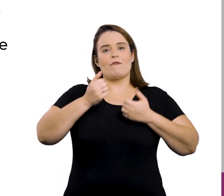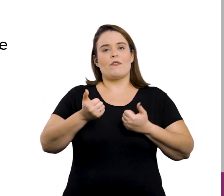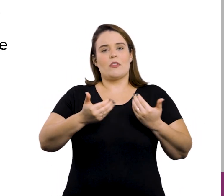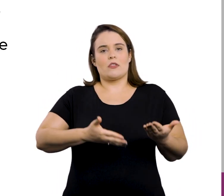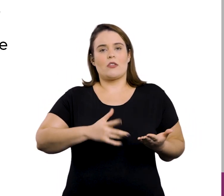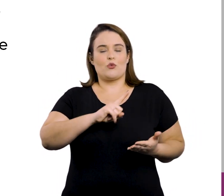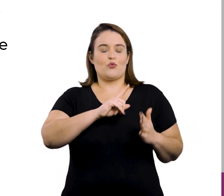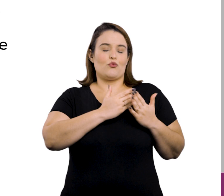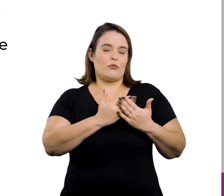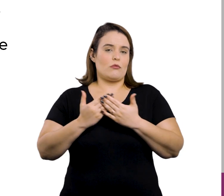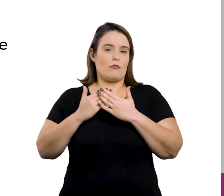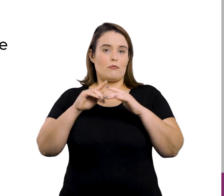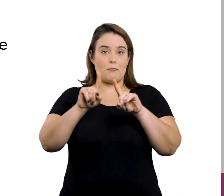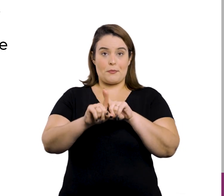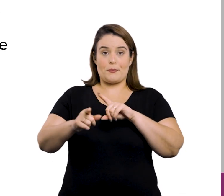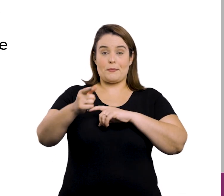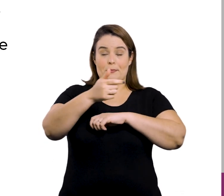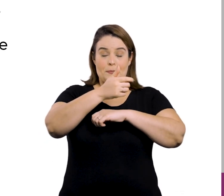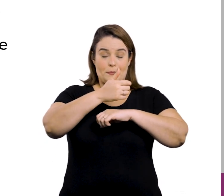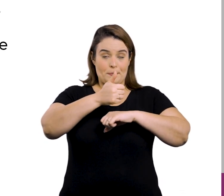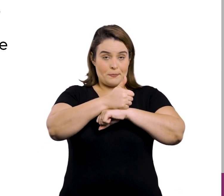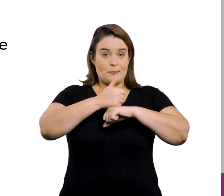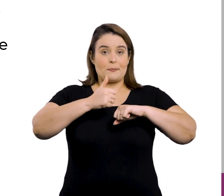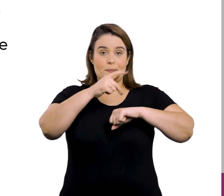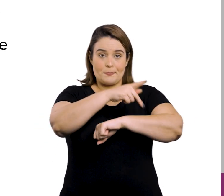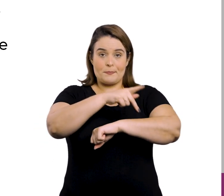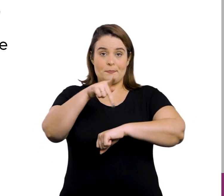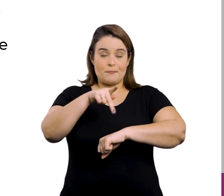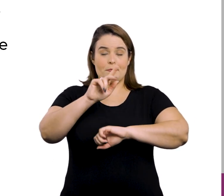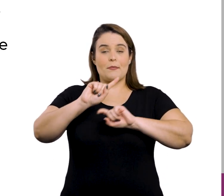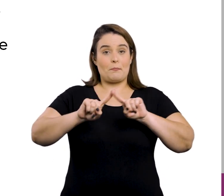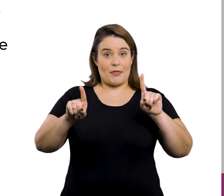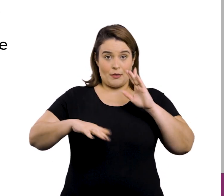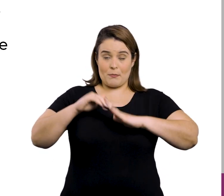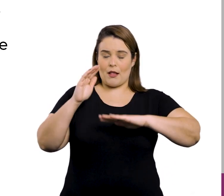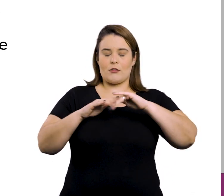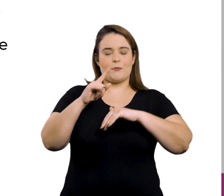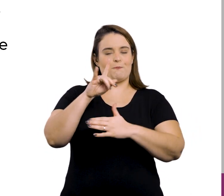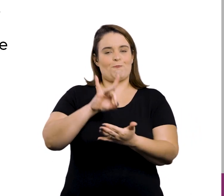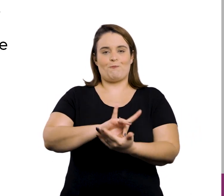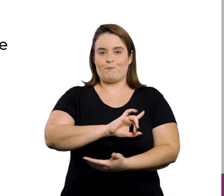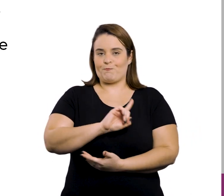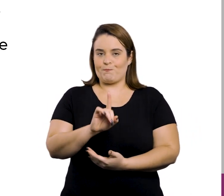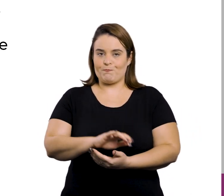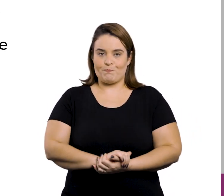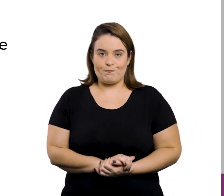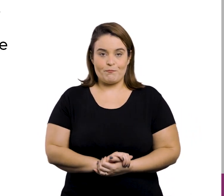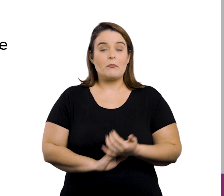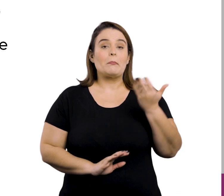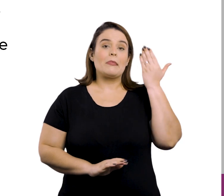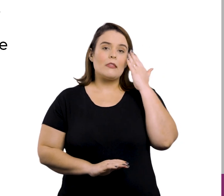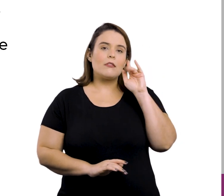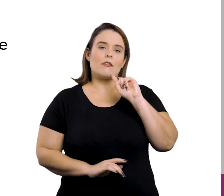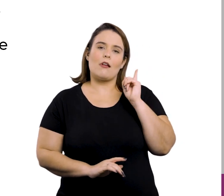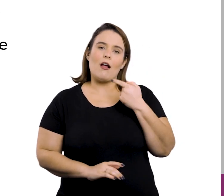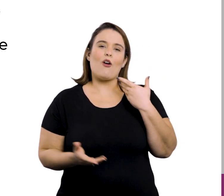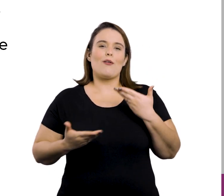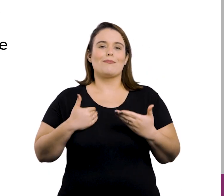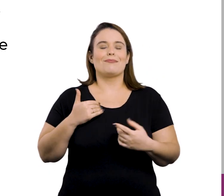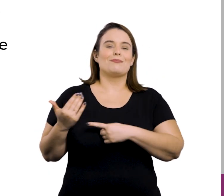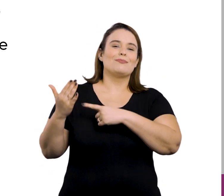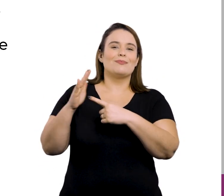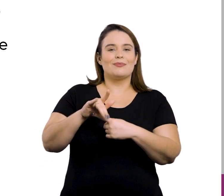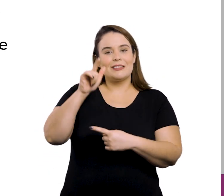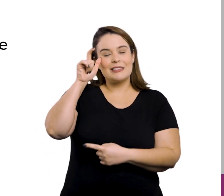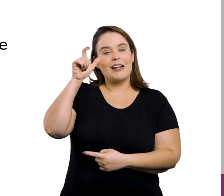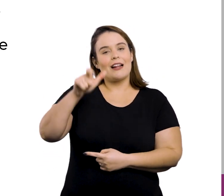que favorece estudantes e professores. Mas, na prática, isso está longe da realidade. Para entender, expomos